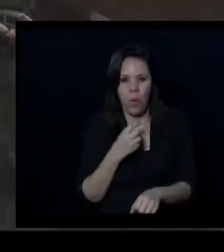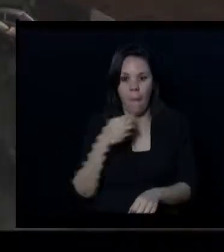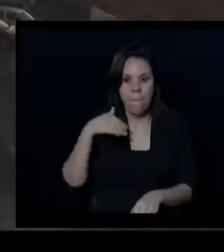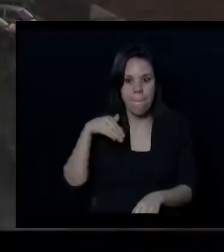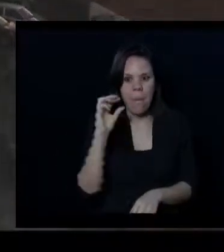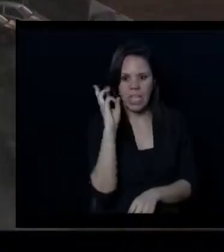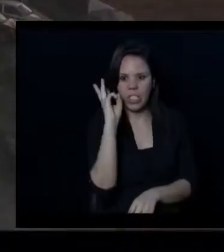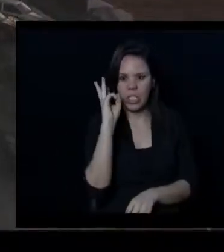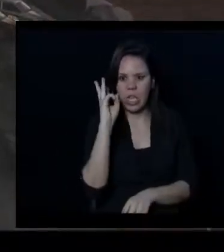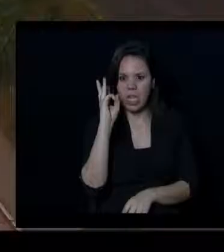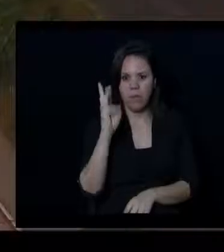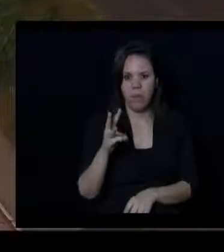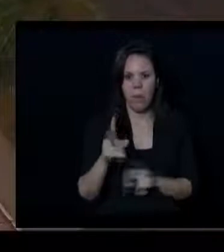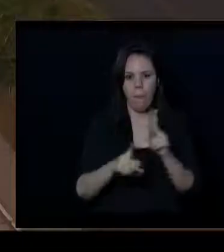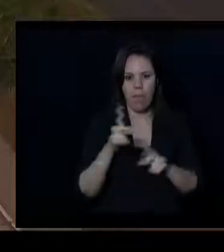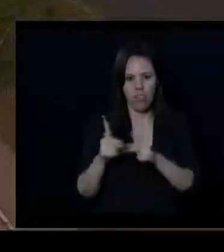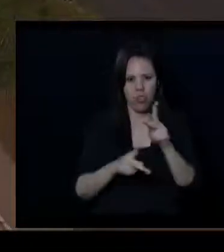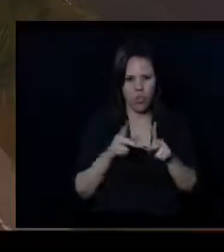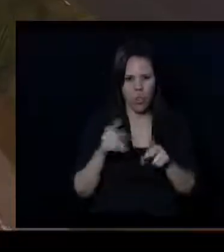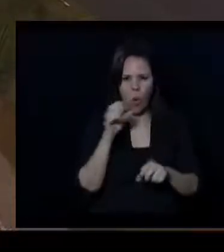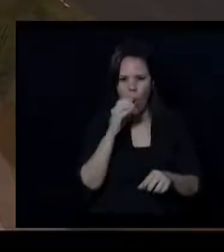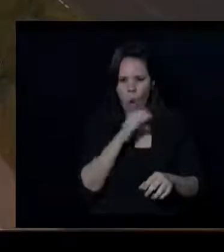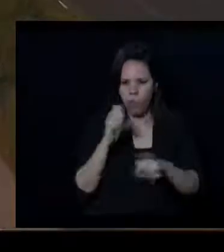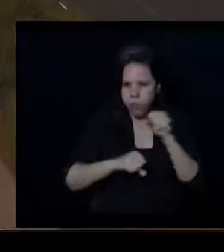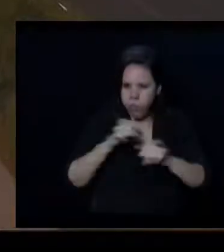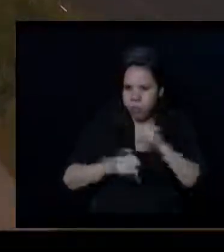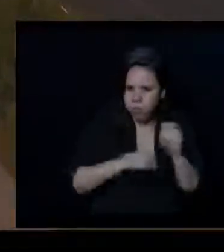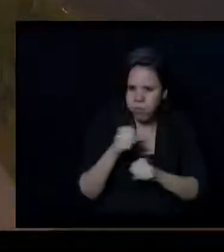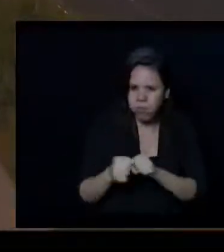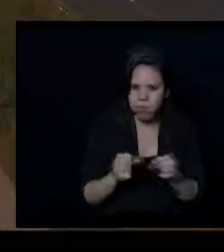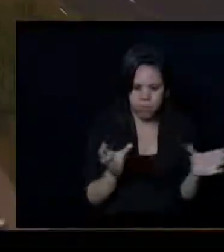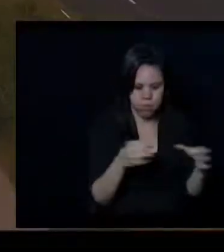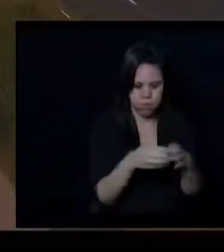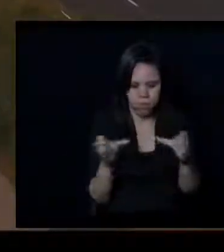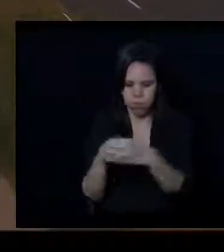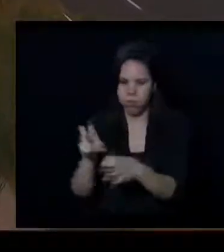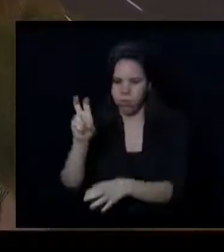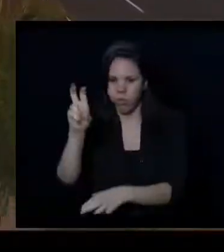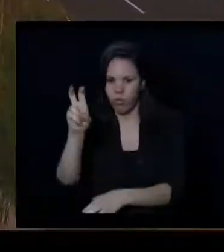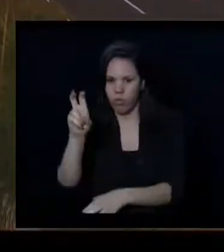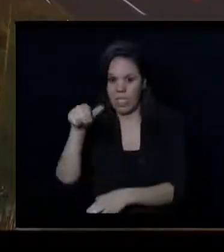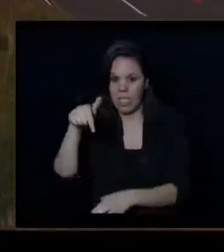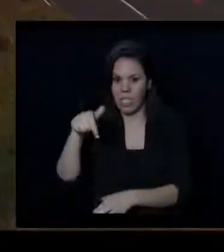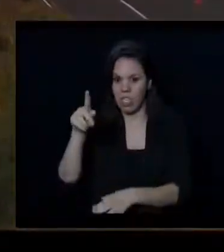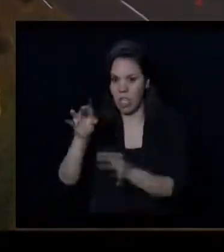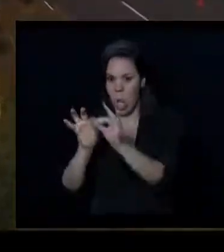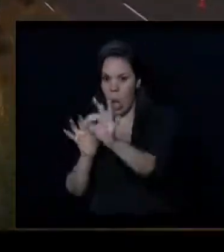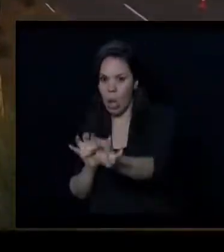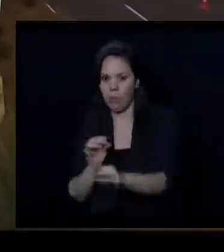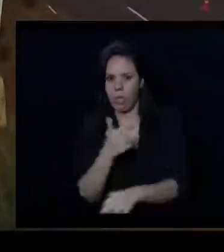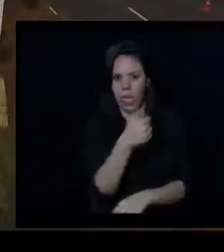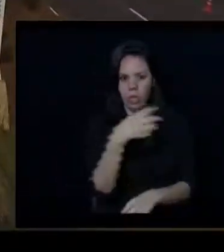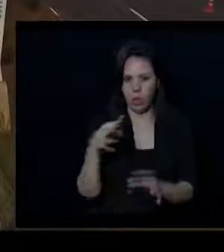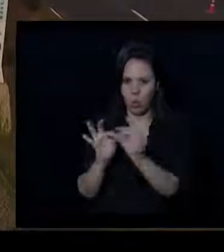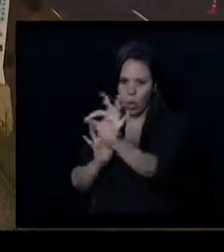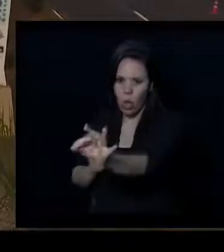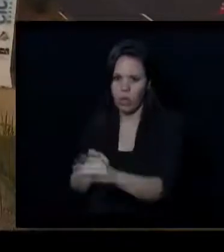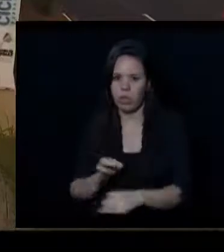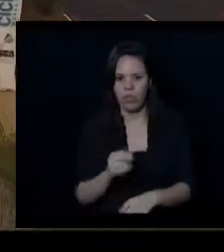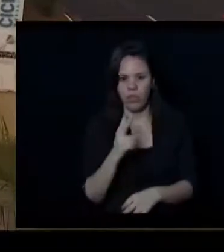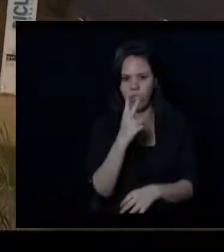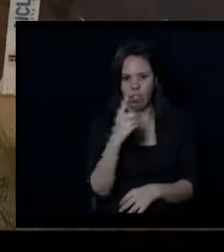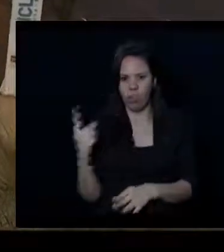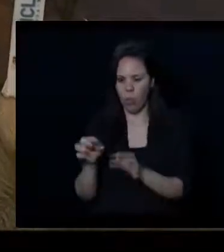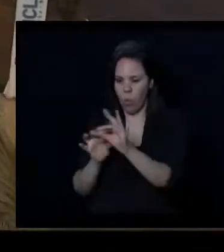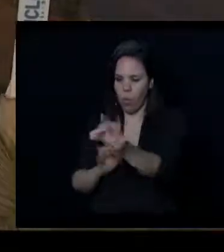3.000 atletas correndo em 5 categorias: 7 quilômetros, 14, 21,